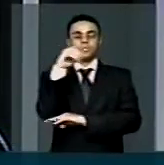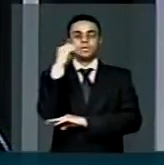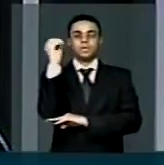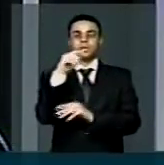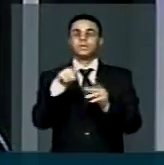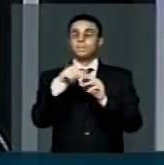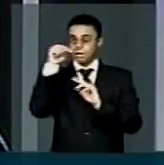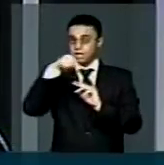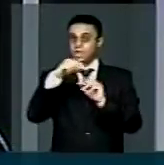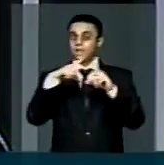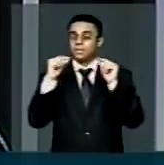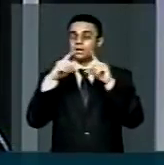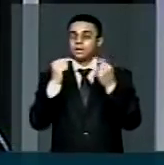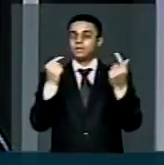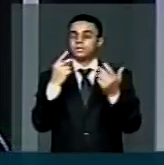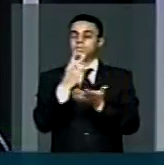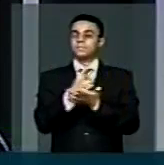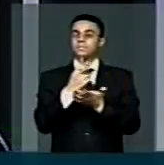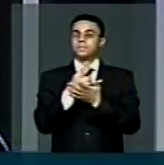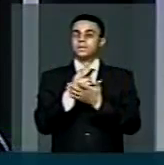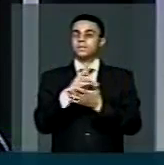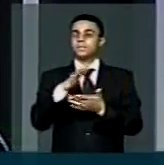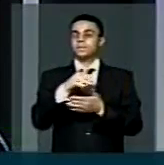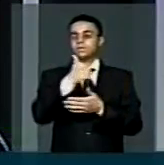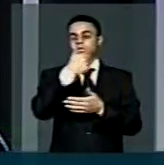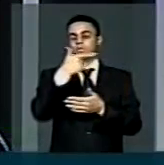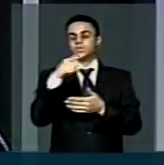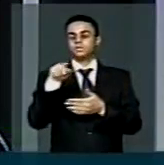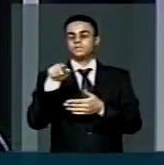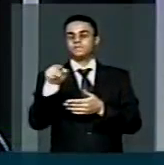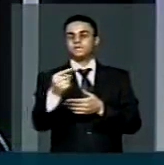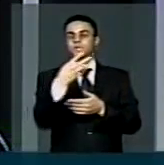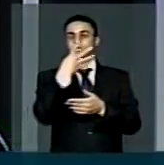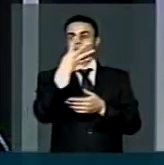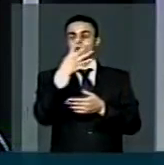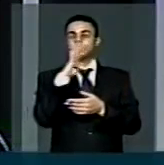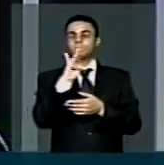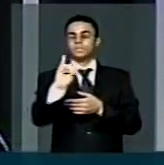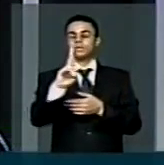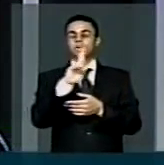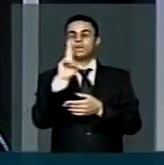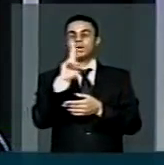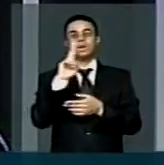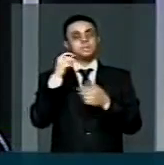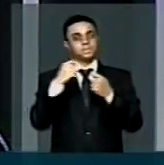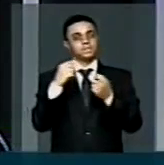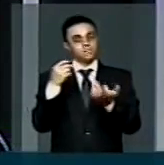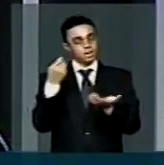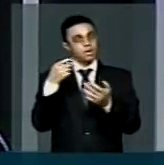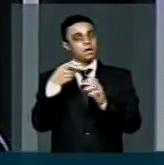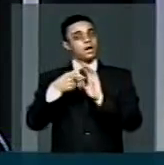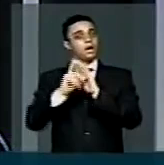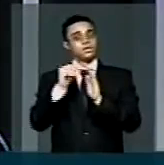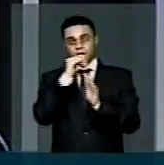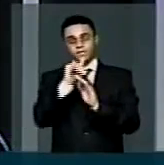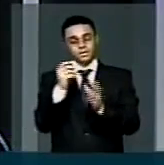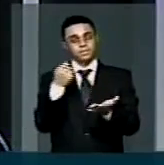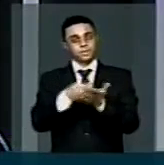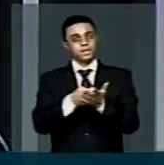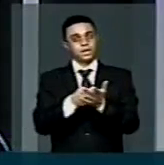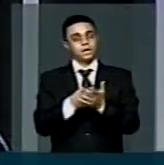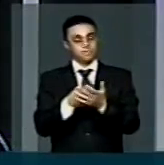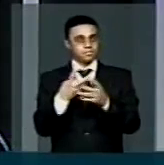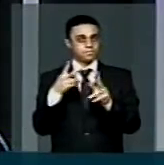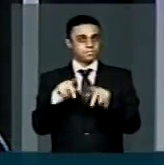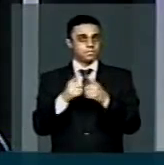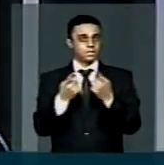federal. Do total de 12,4 bilhões de reais que deveriam ser aplicados nesses empreendimentos, de acordo com a matriz de responsabilidade da Copa